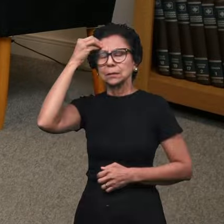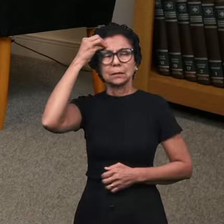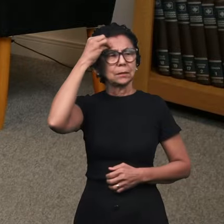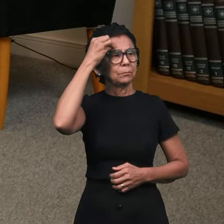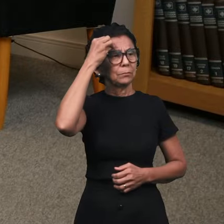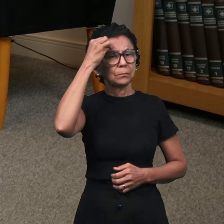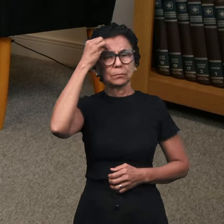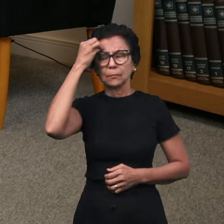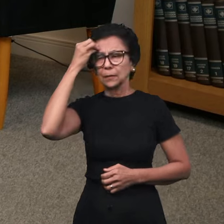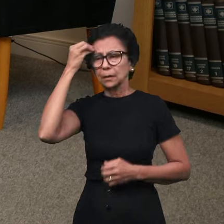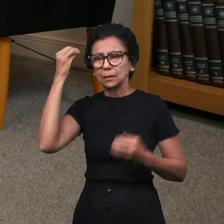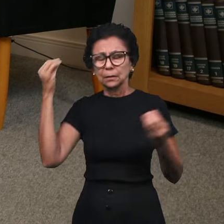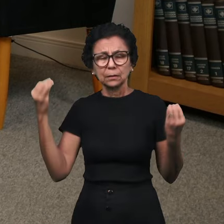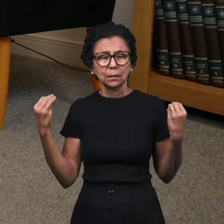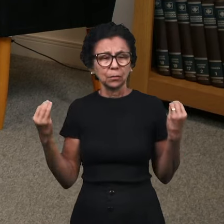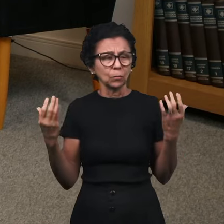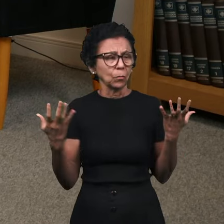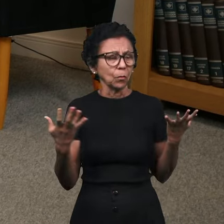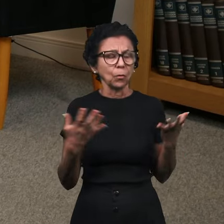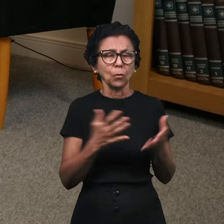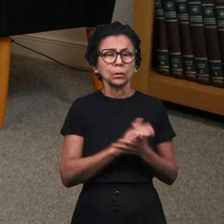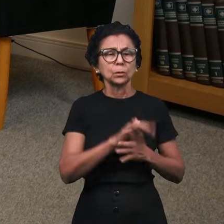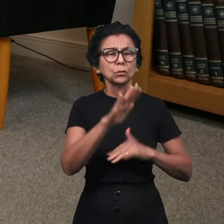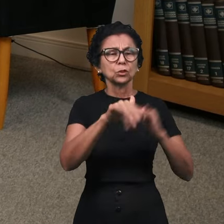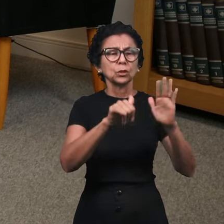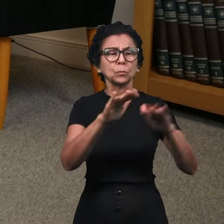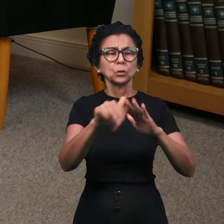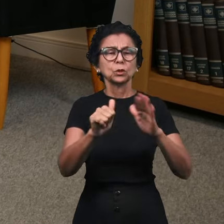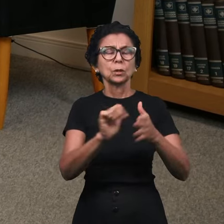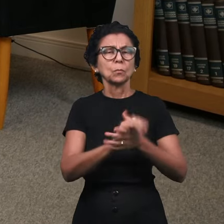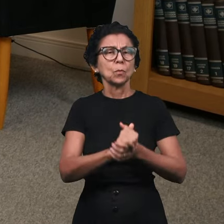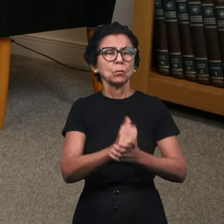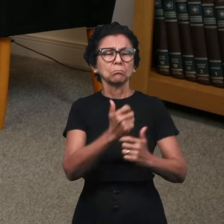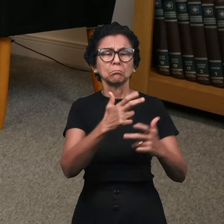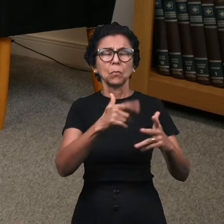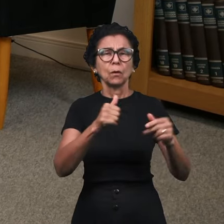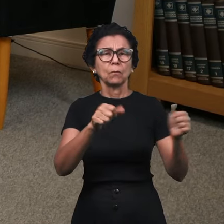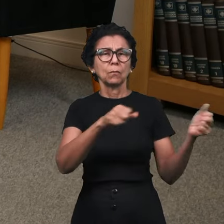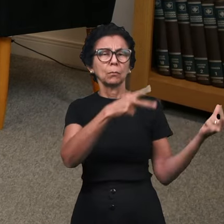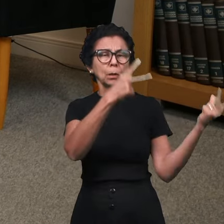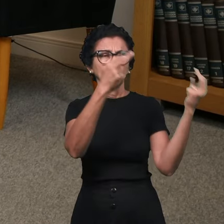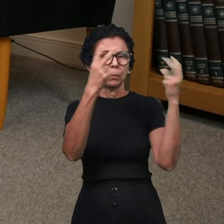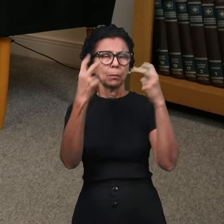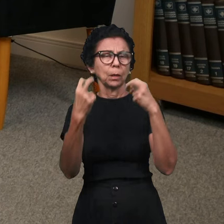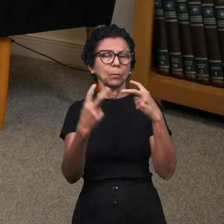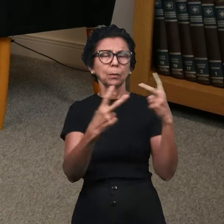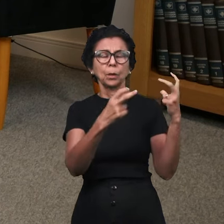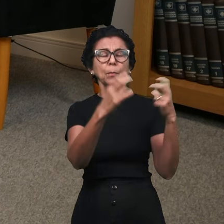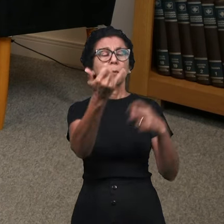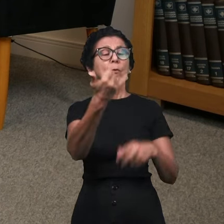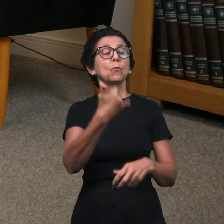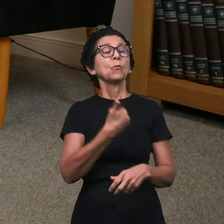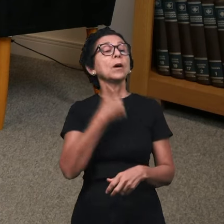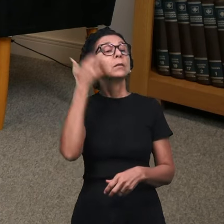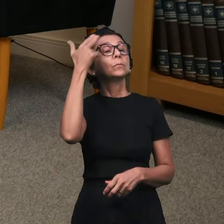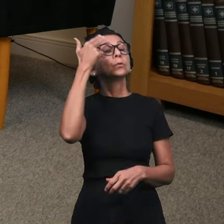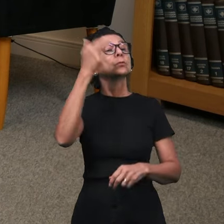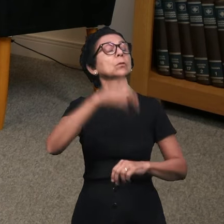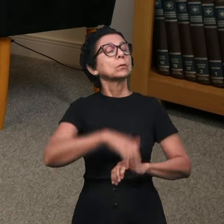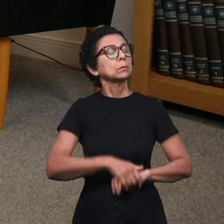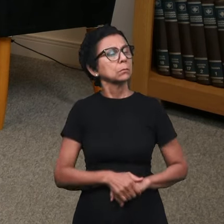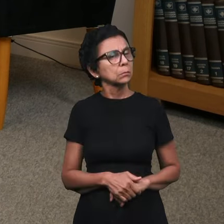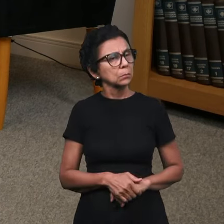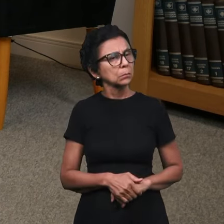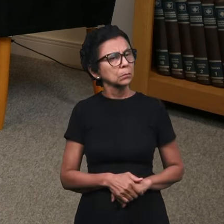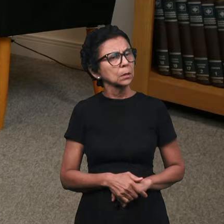sonho esquecido. Então ele chamou todos os magos, astrólogos do reino e falou assim, eu quero que vocês falem para mim qual sonho que eu